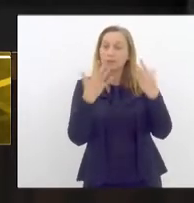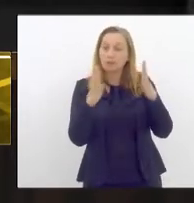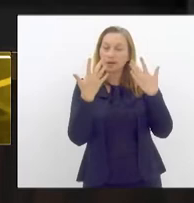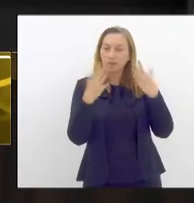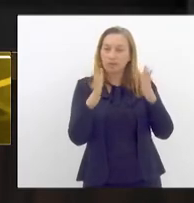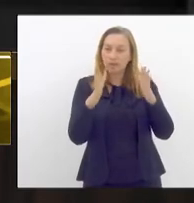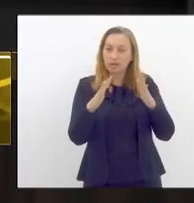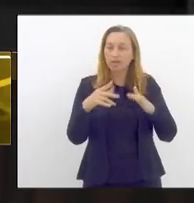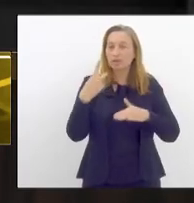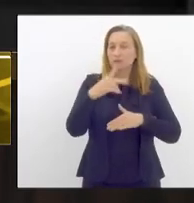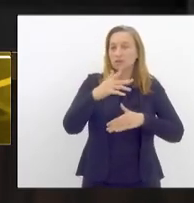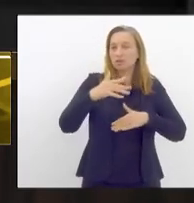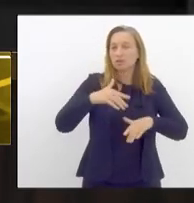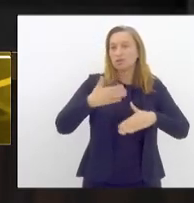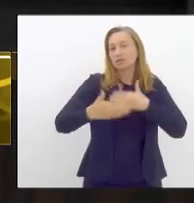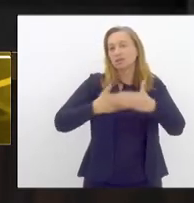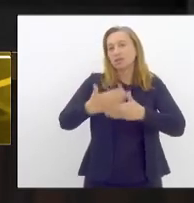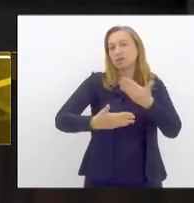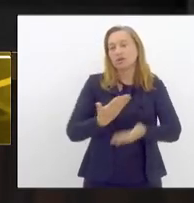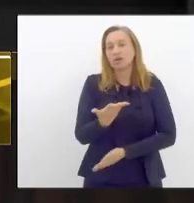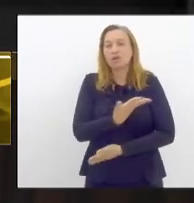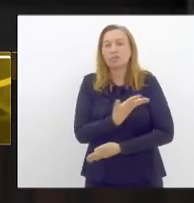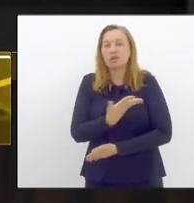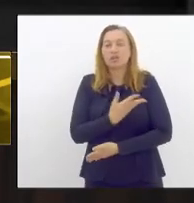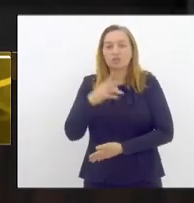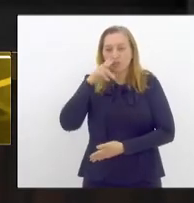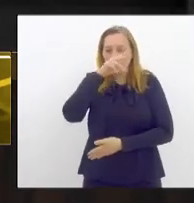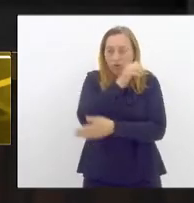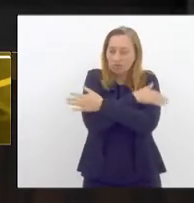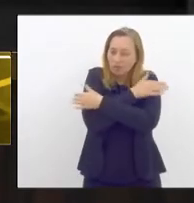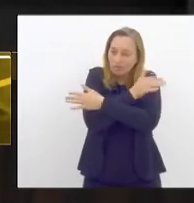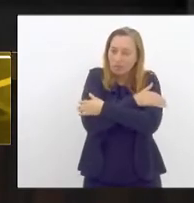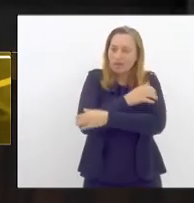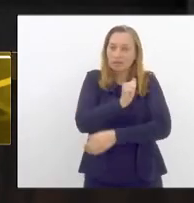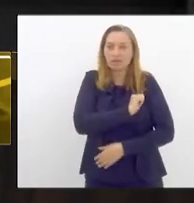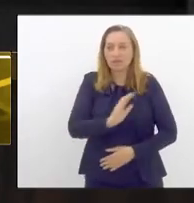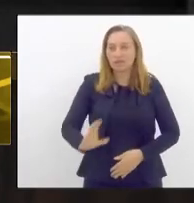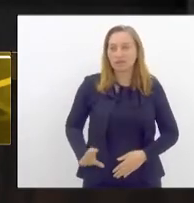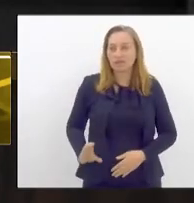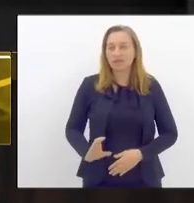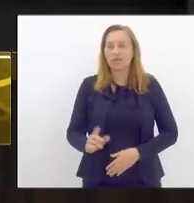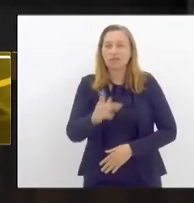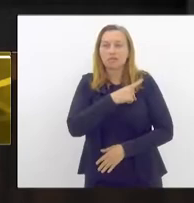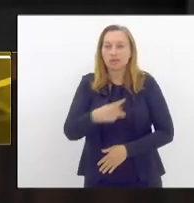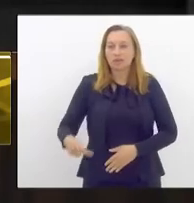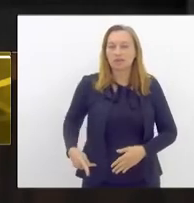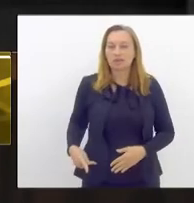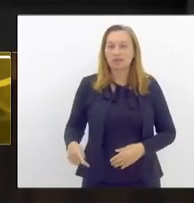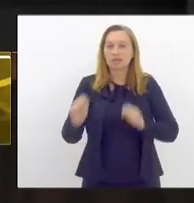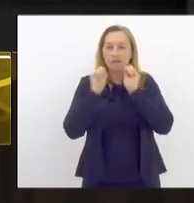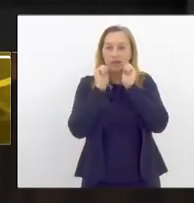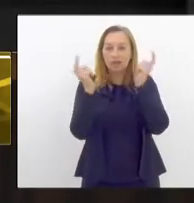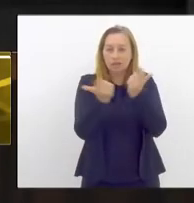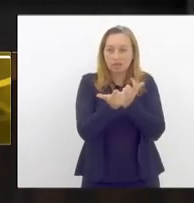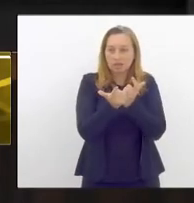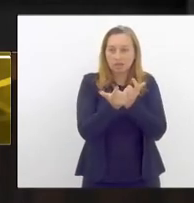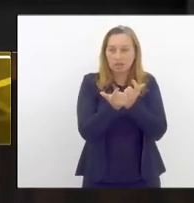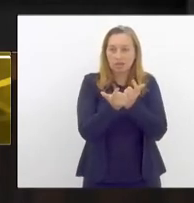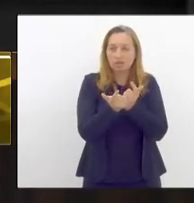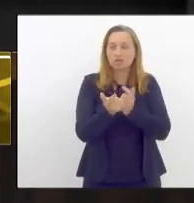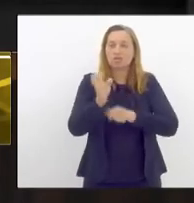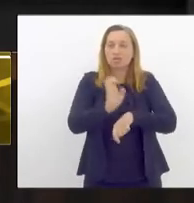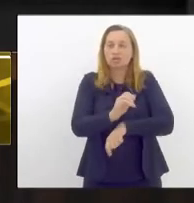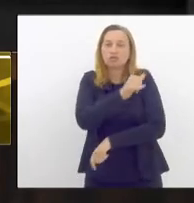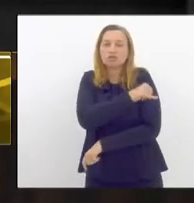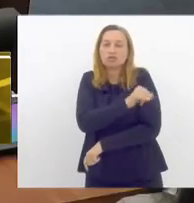pela sua trajetória meu amigo um forte abraço André Ceciliano presidente da Assembleia Legislativa do